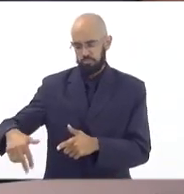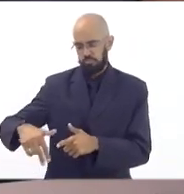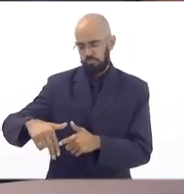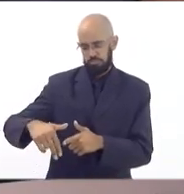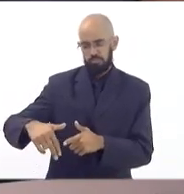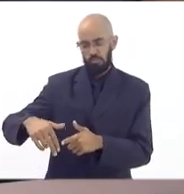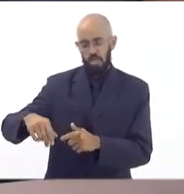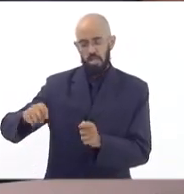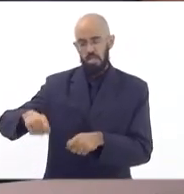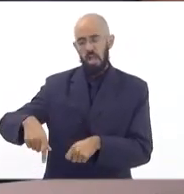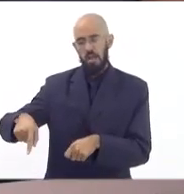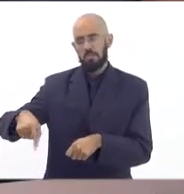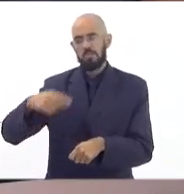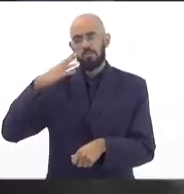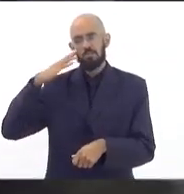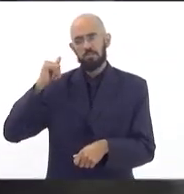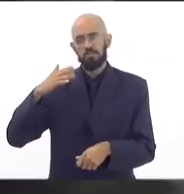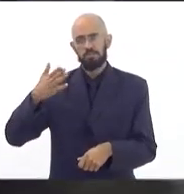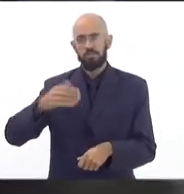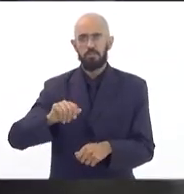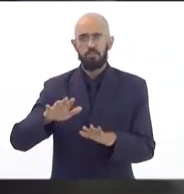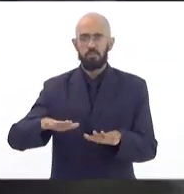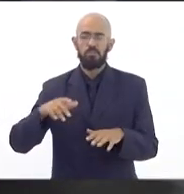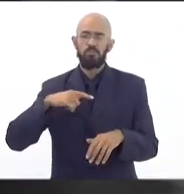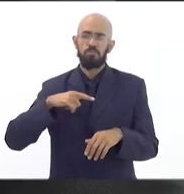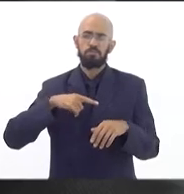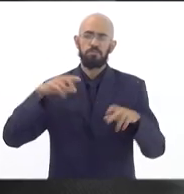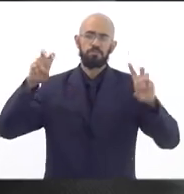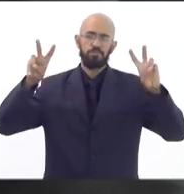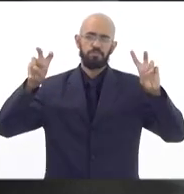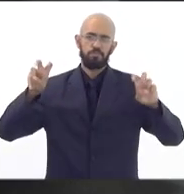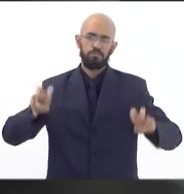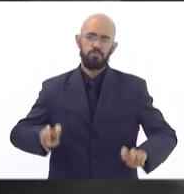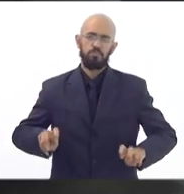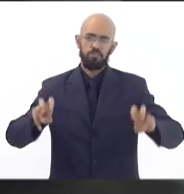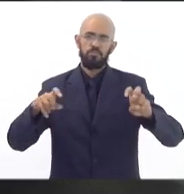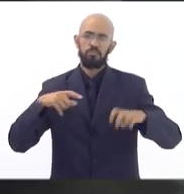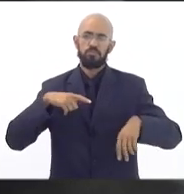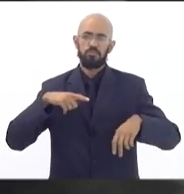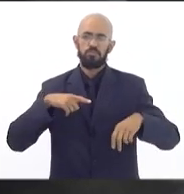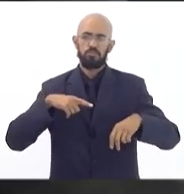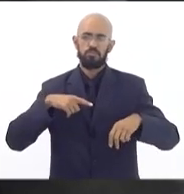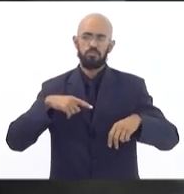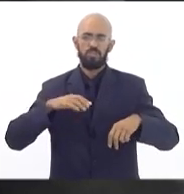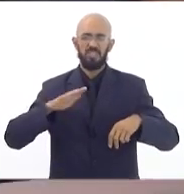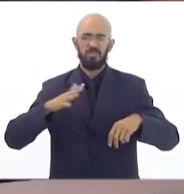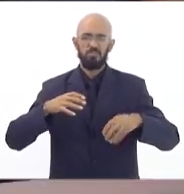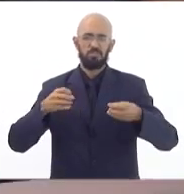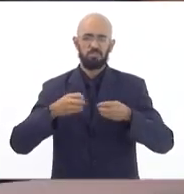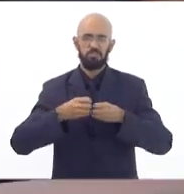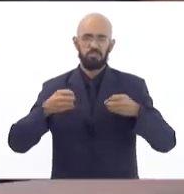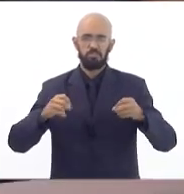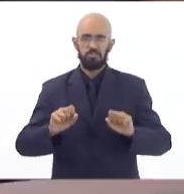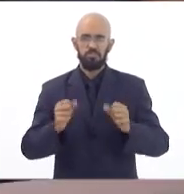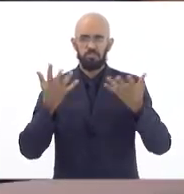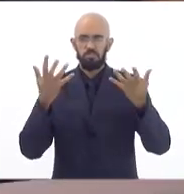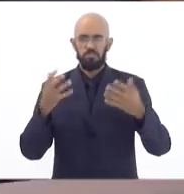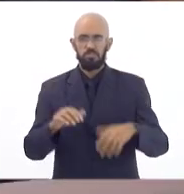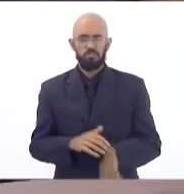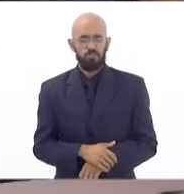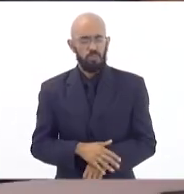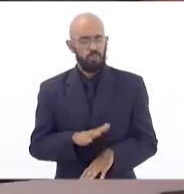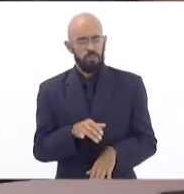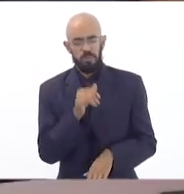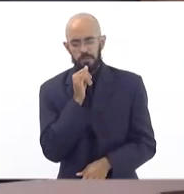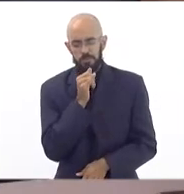uma forma geral sem mas a gente tem as divisões das titulações que trazem essa essa aproximação prevendo então trazer